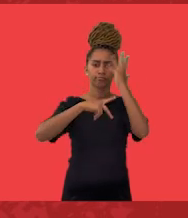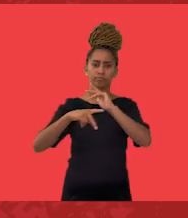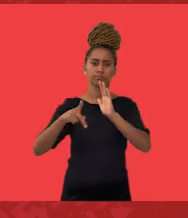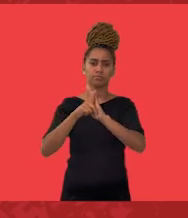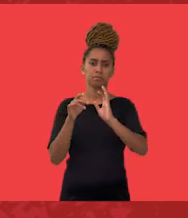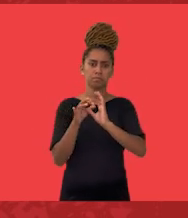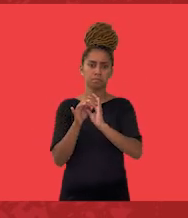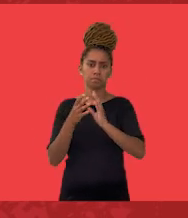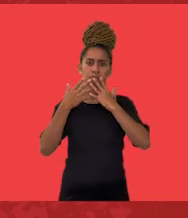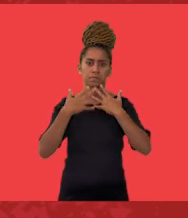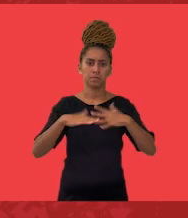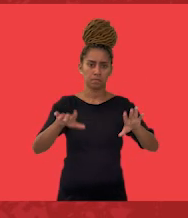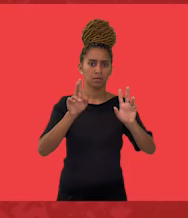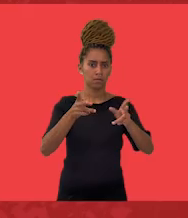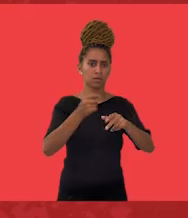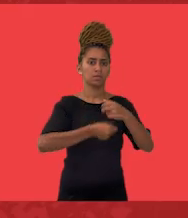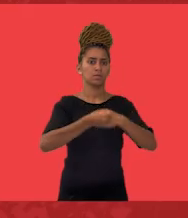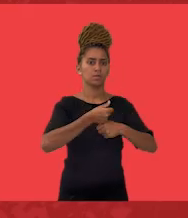de esperar.